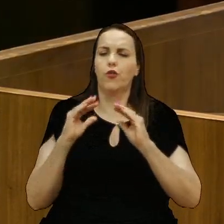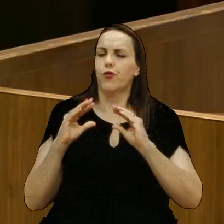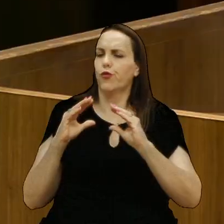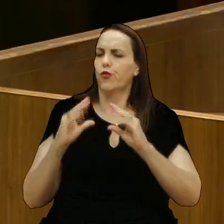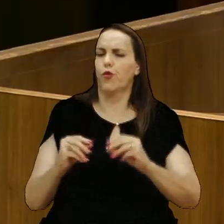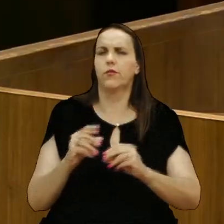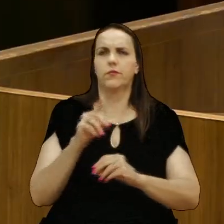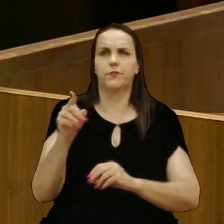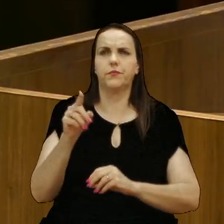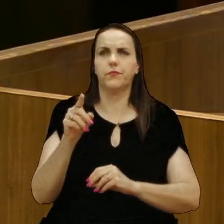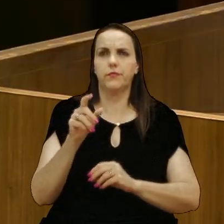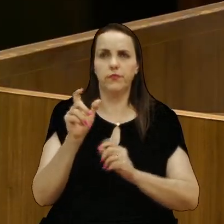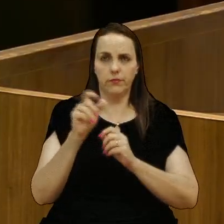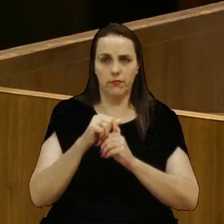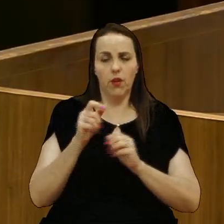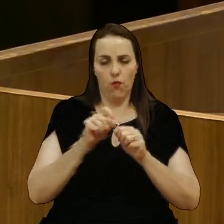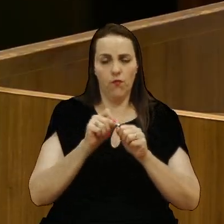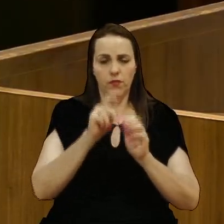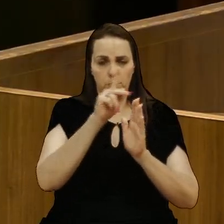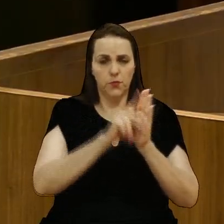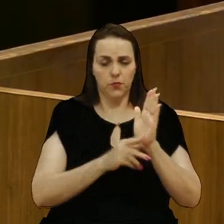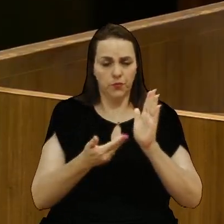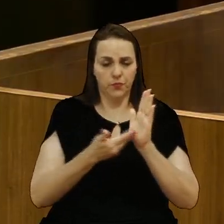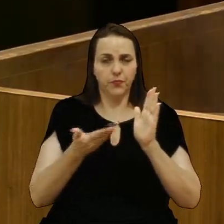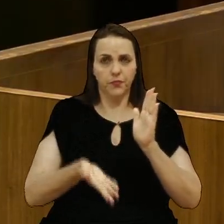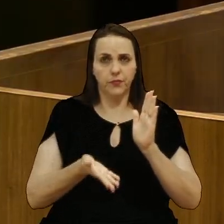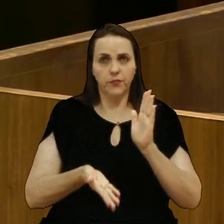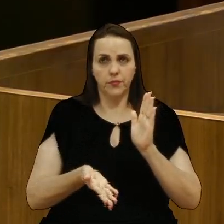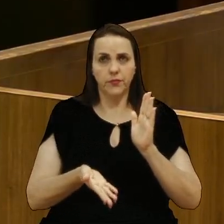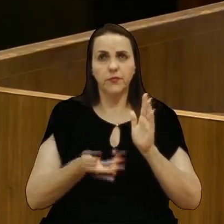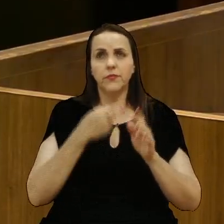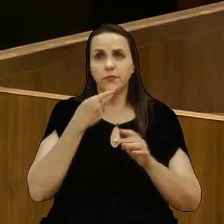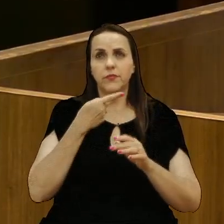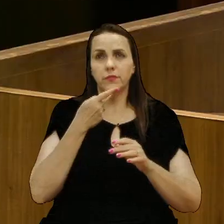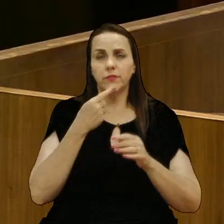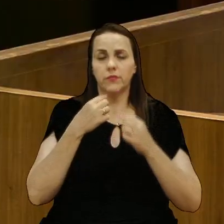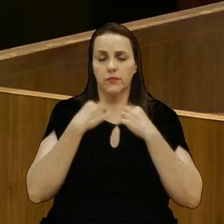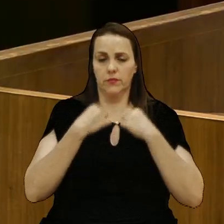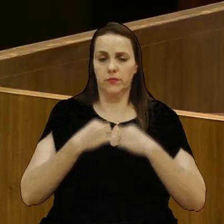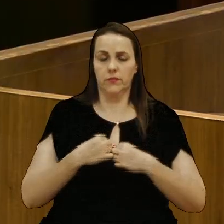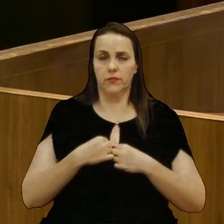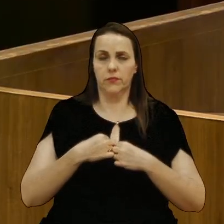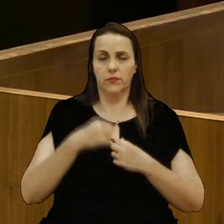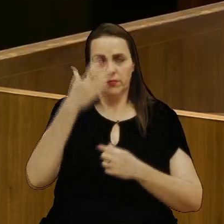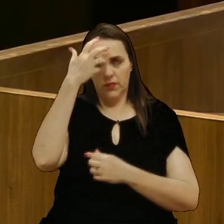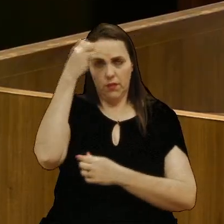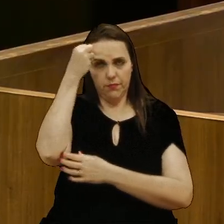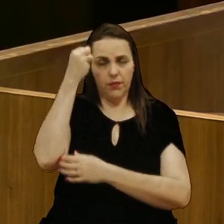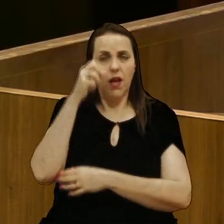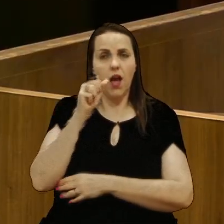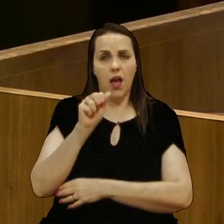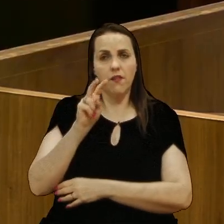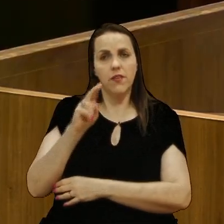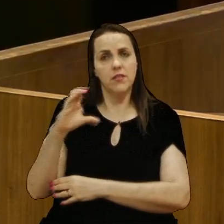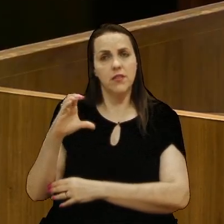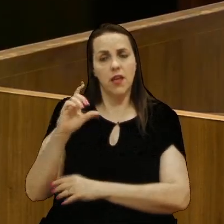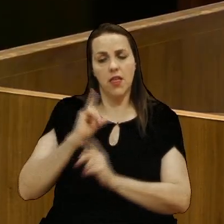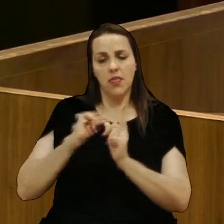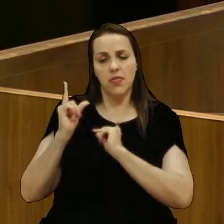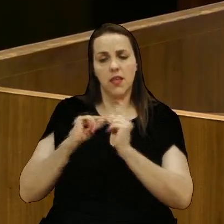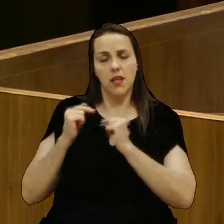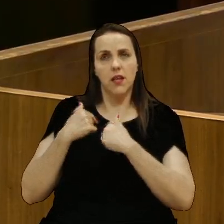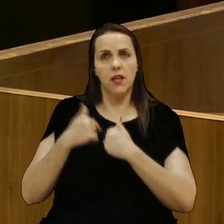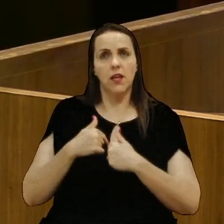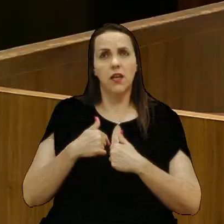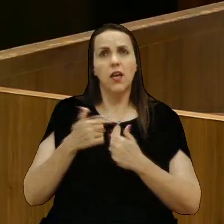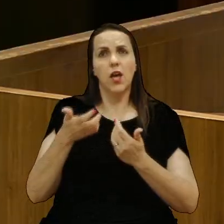elas. Eu fiz um projeto aqui falando do cordão do AVC, da estrela AVC.